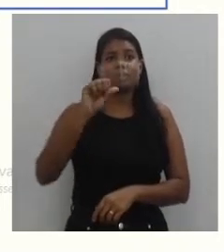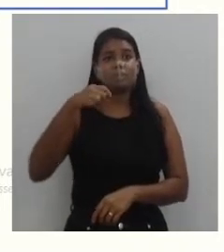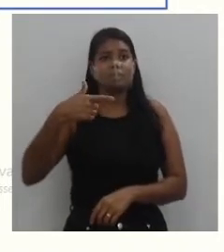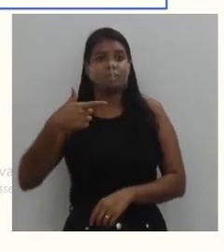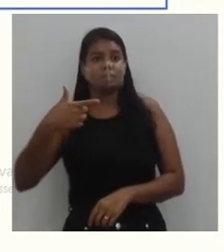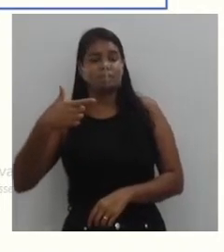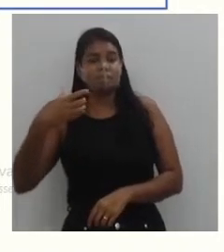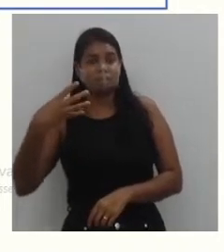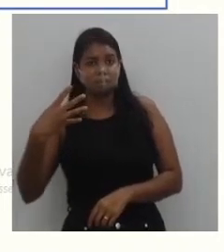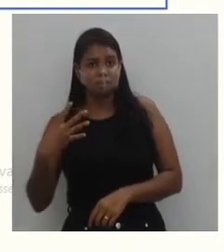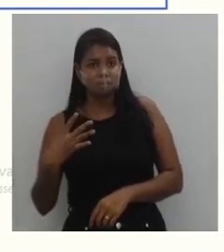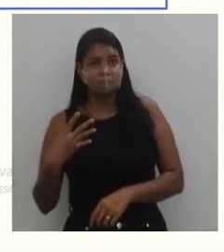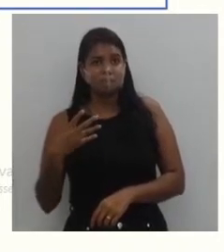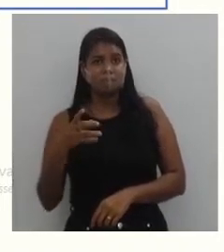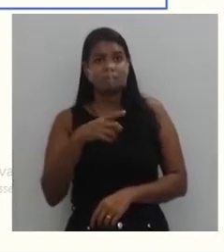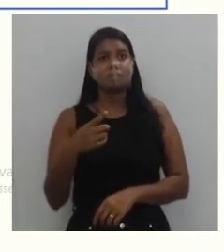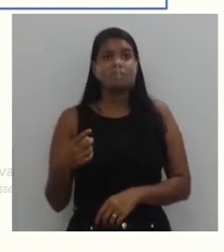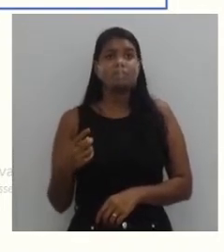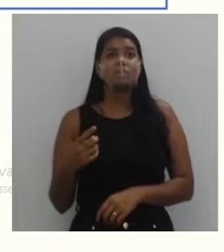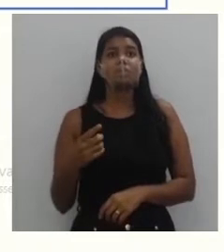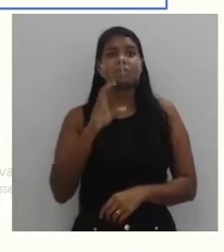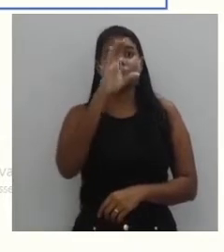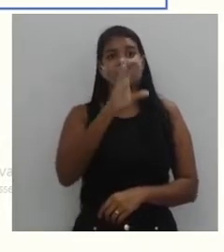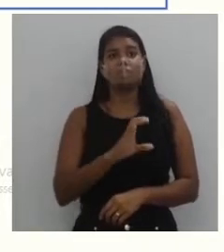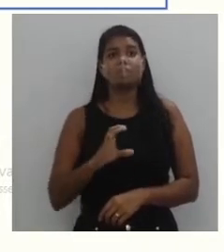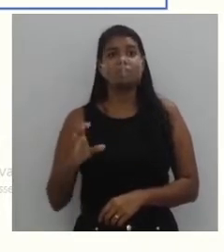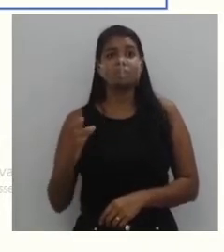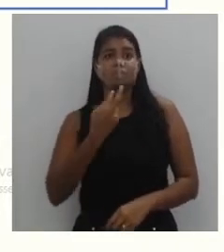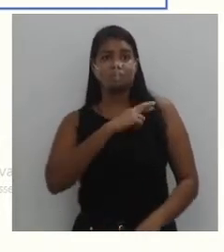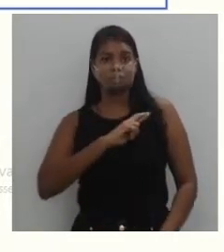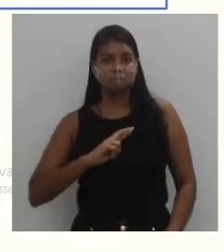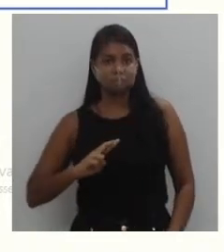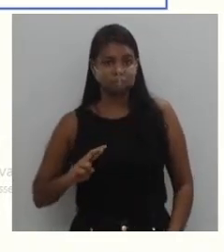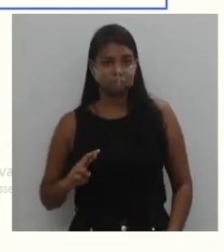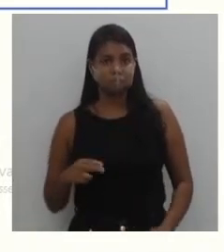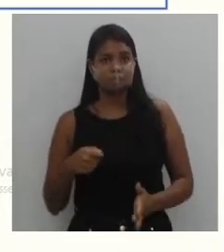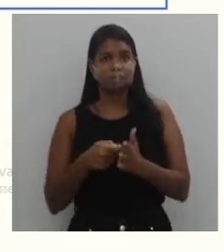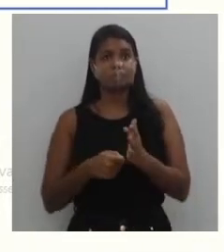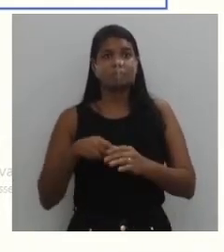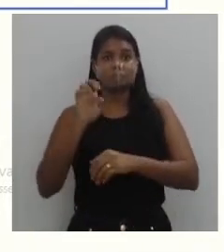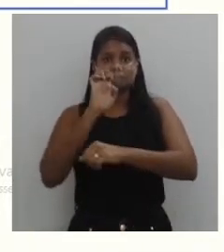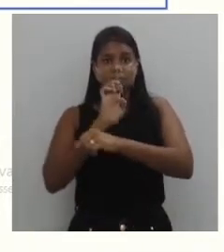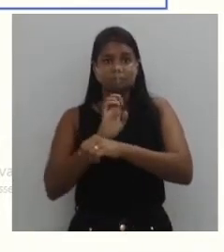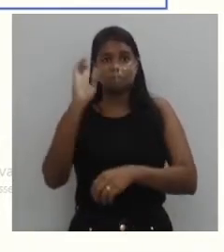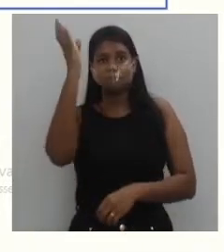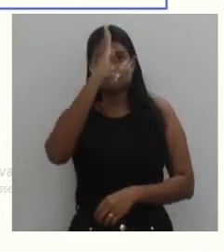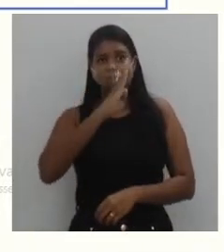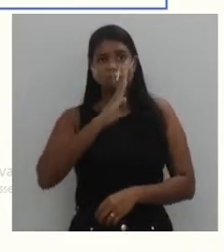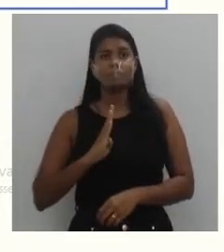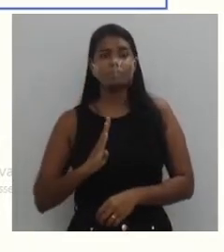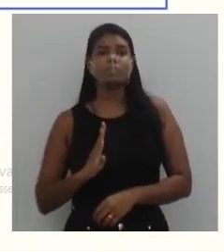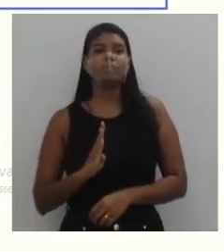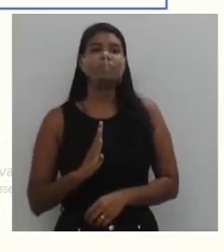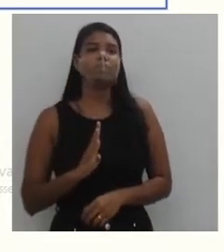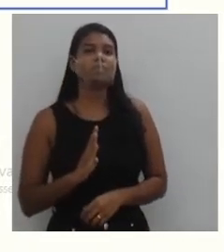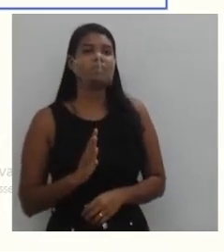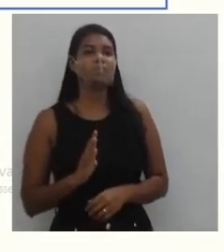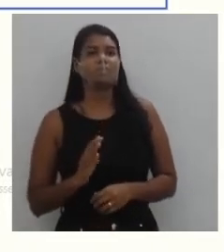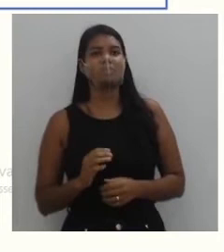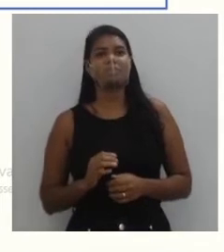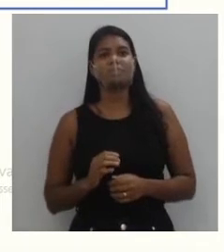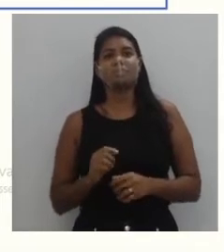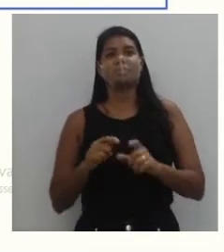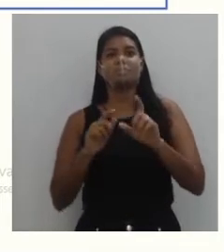1824 instituiu o catolicismo como religião oficial do Estado brasileiro